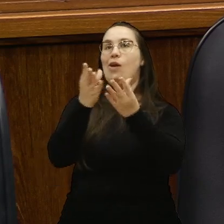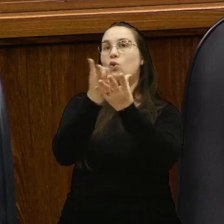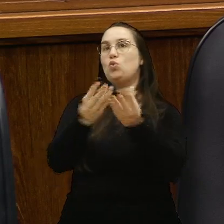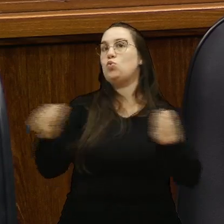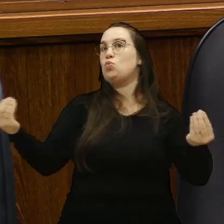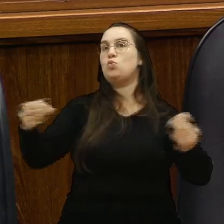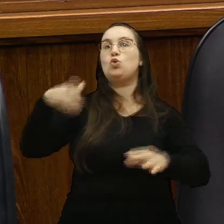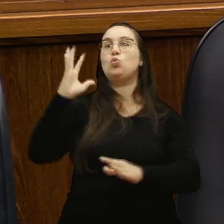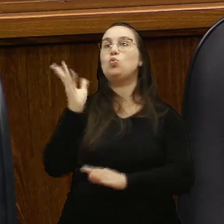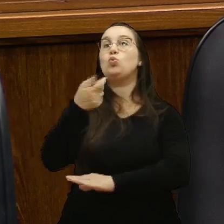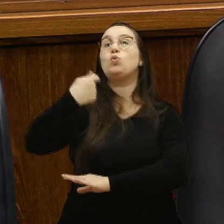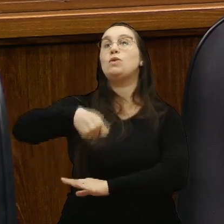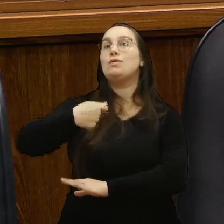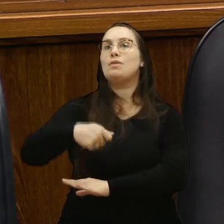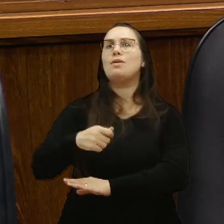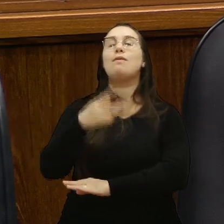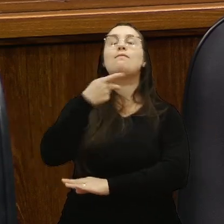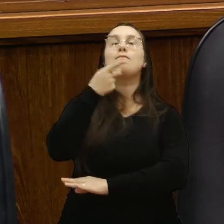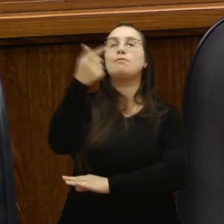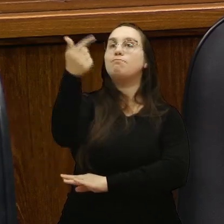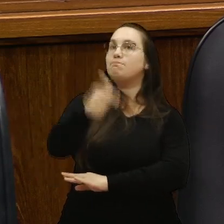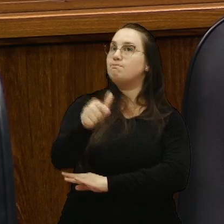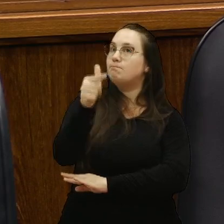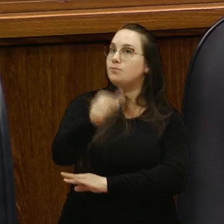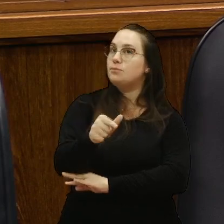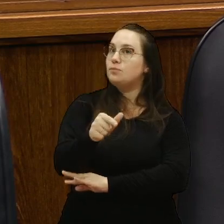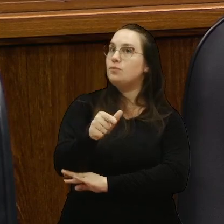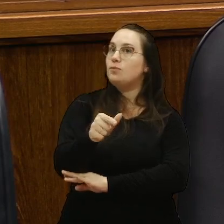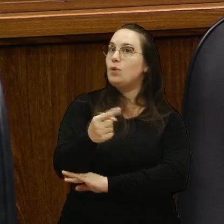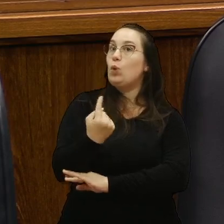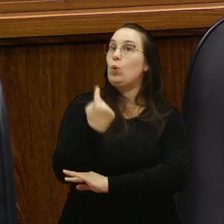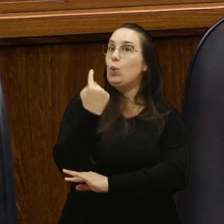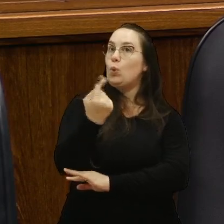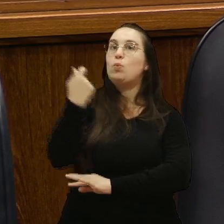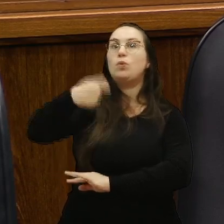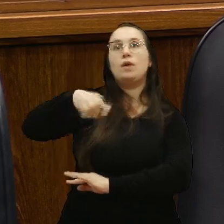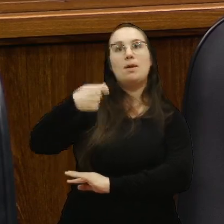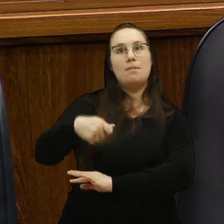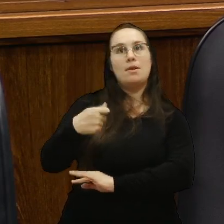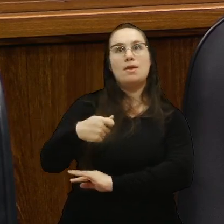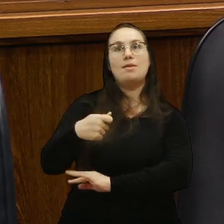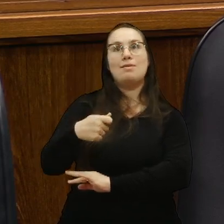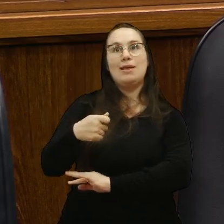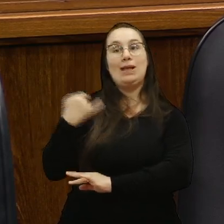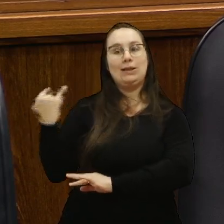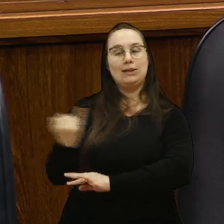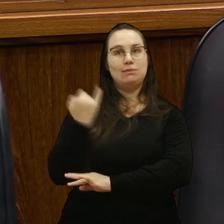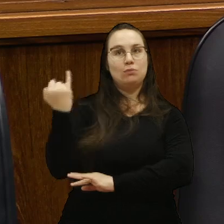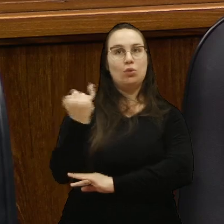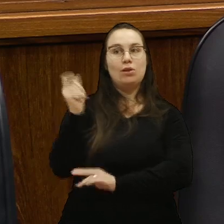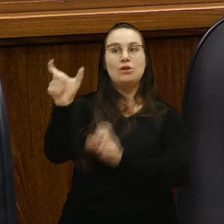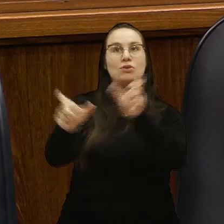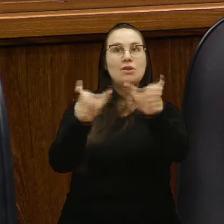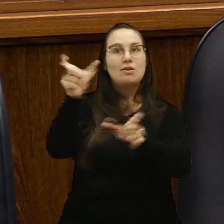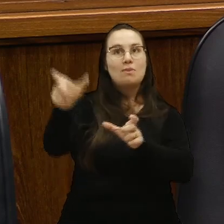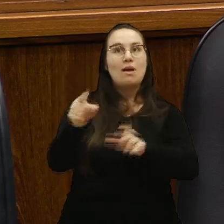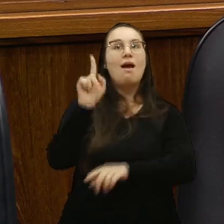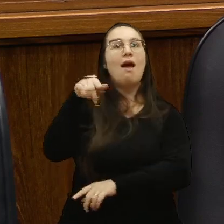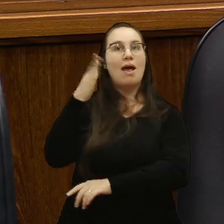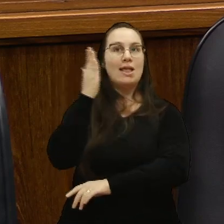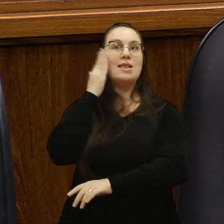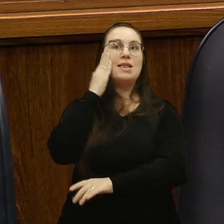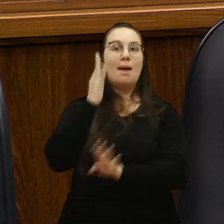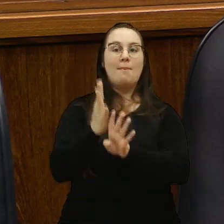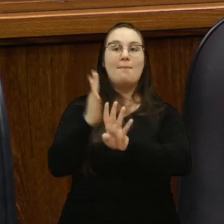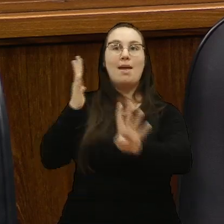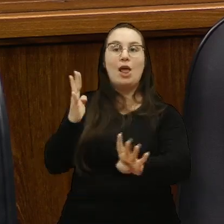as necessidades, e reforço aqui, uma das necessidades mais latentes das pessoas é saber o seu